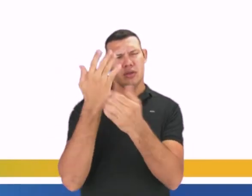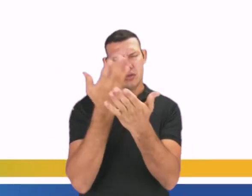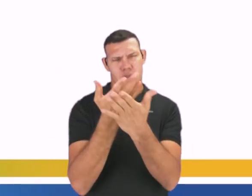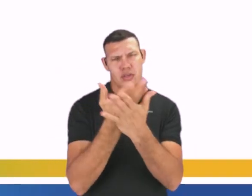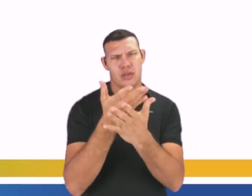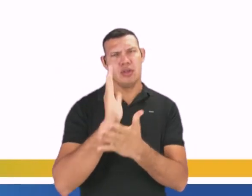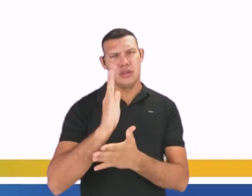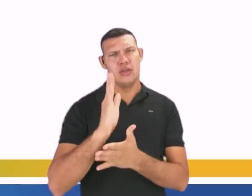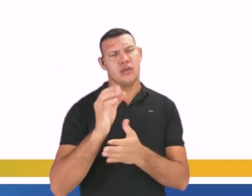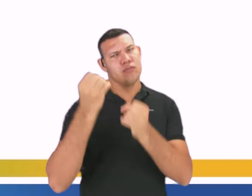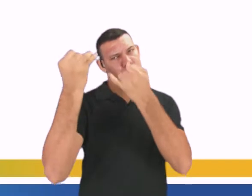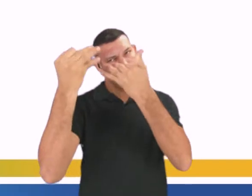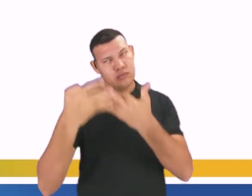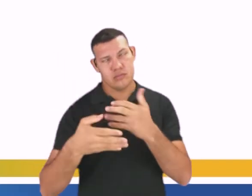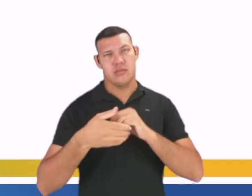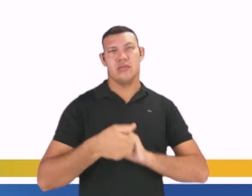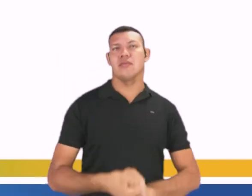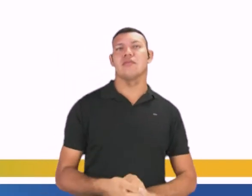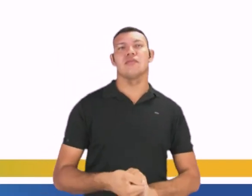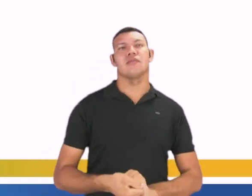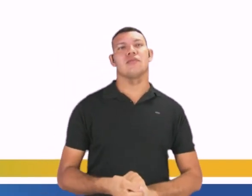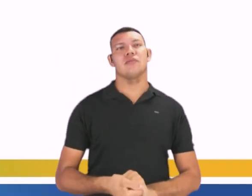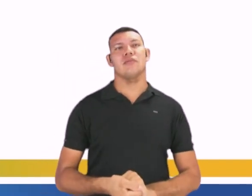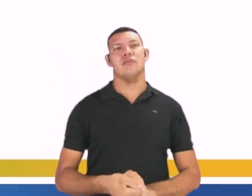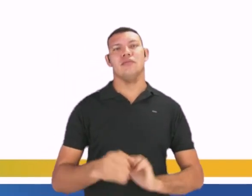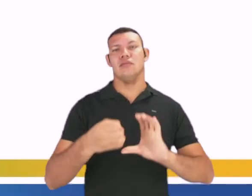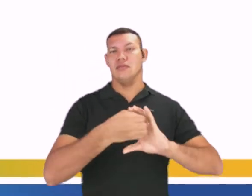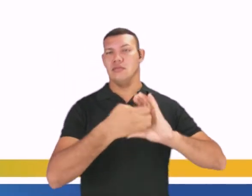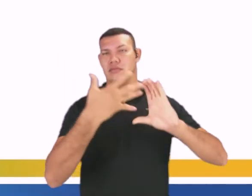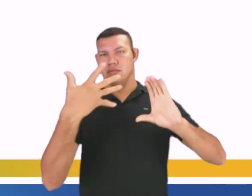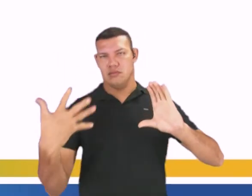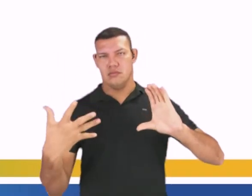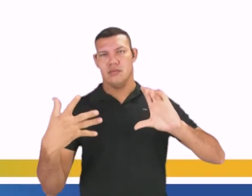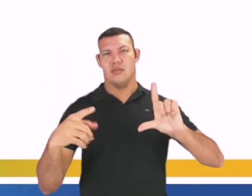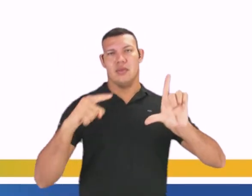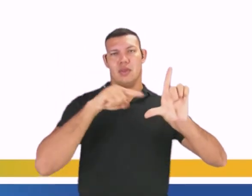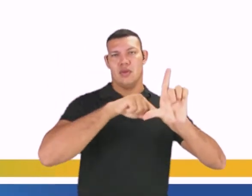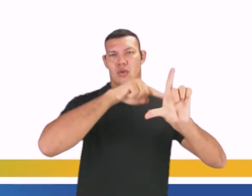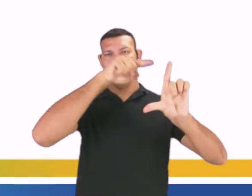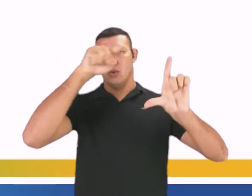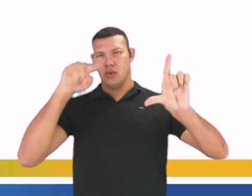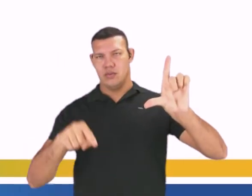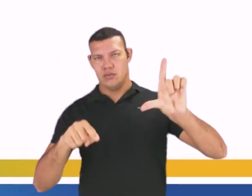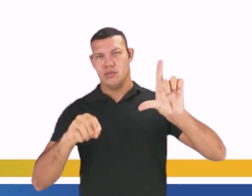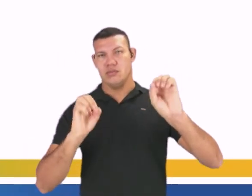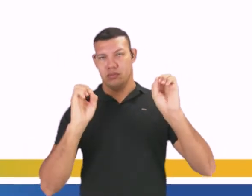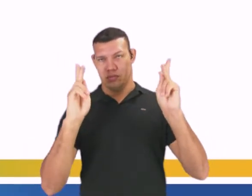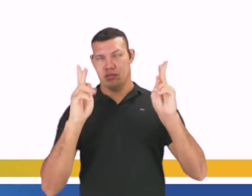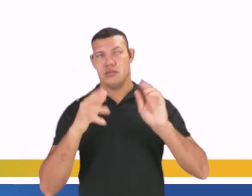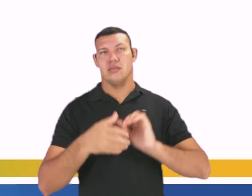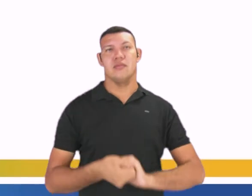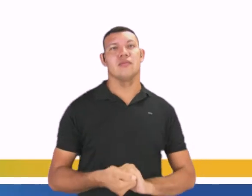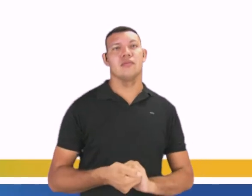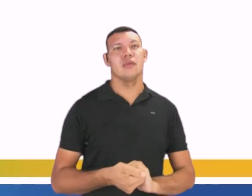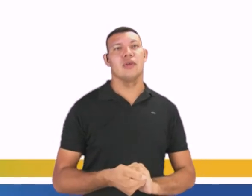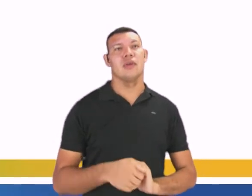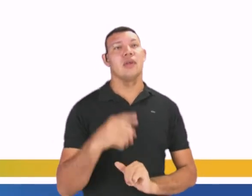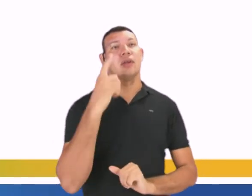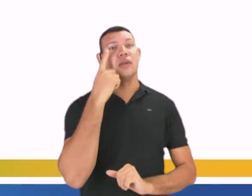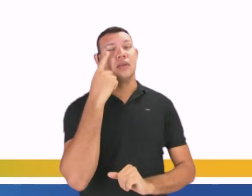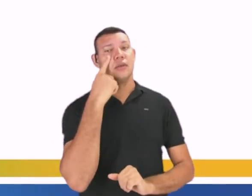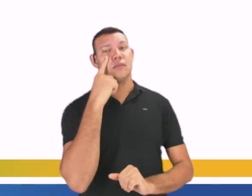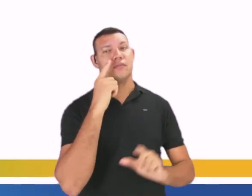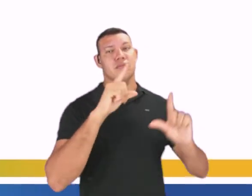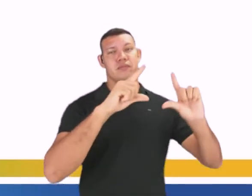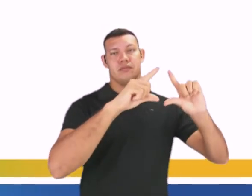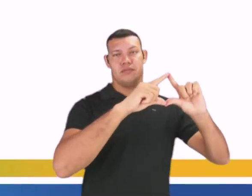hoje para a gente perceber as características de uma parábola. Tudo bem? De igual forma, quando nós tivermos o